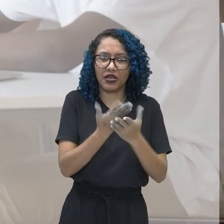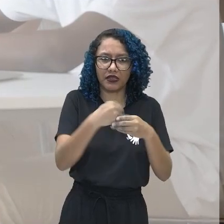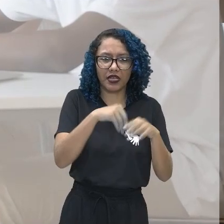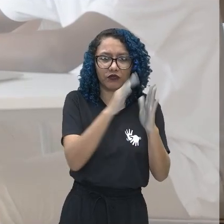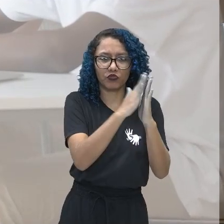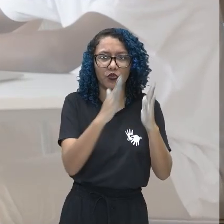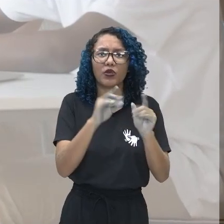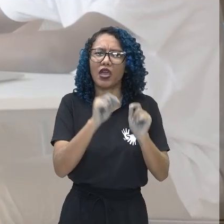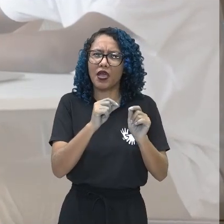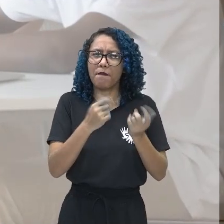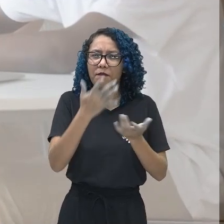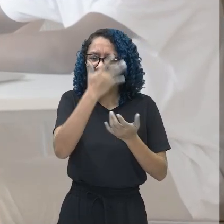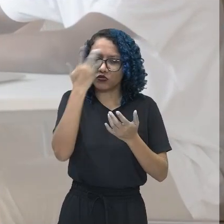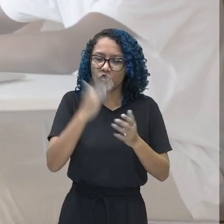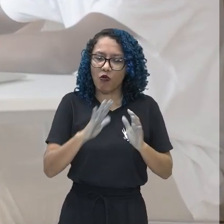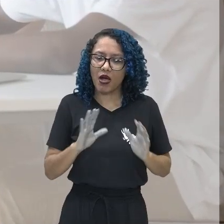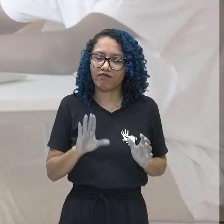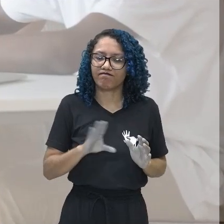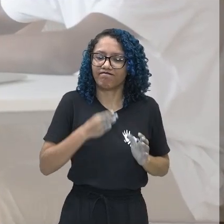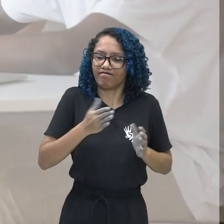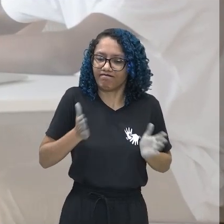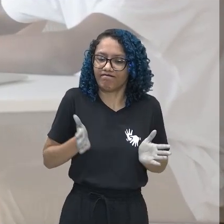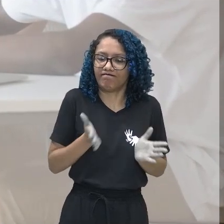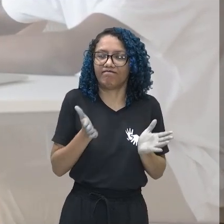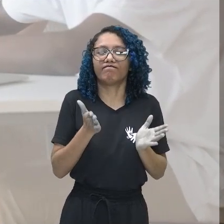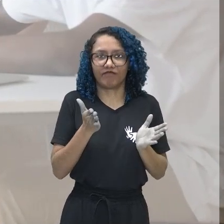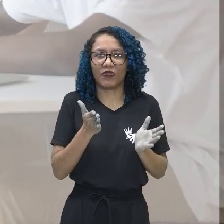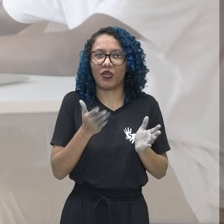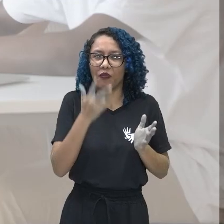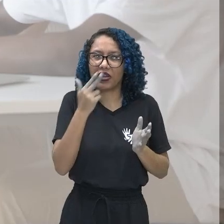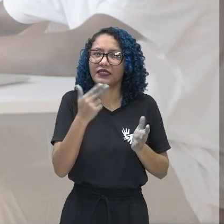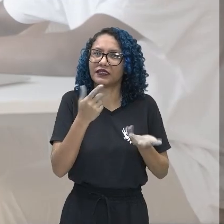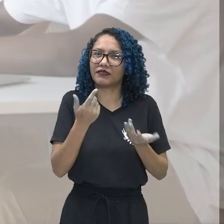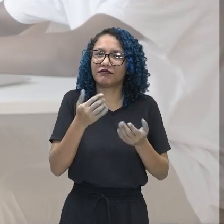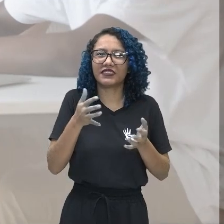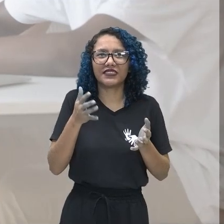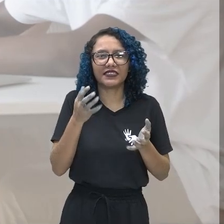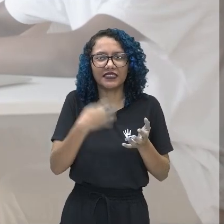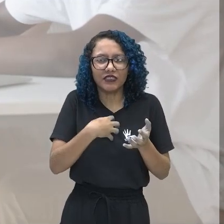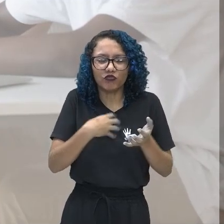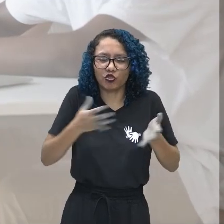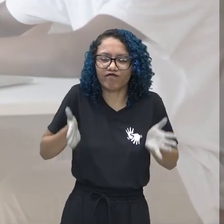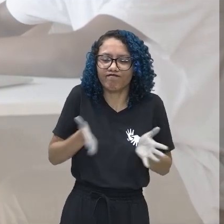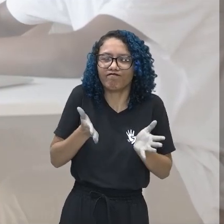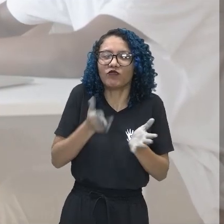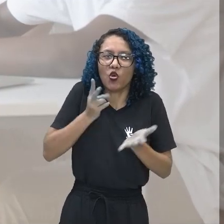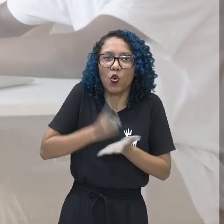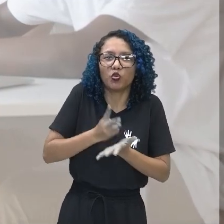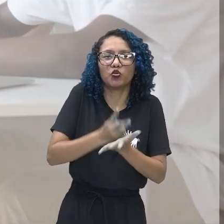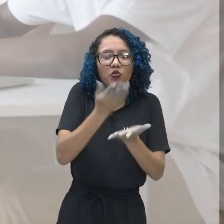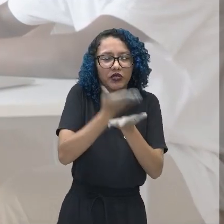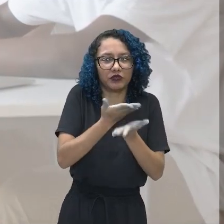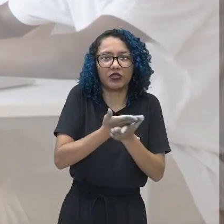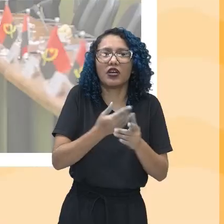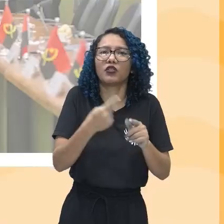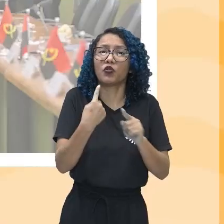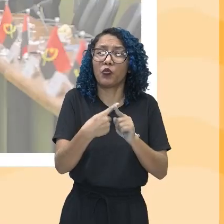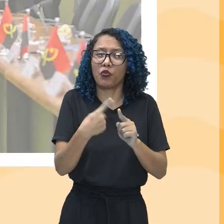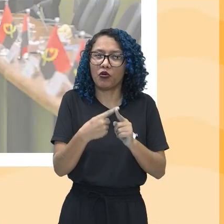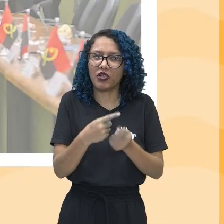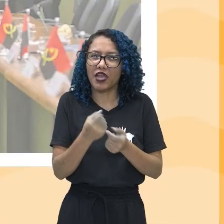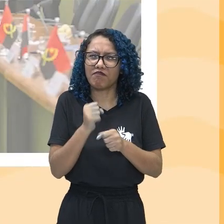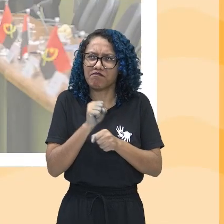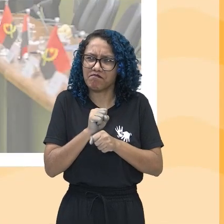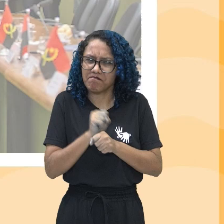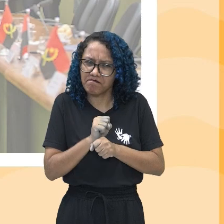determinada. Você se sente mais pressionado, no bom sentido, a seguir em frente, pois ninguém quer ficar para trás. Isso